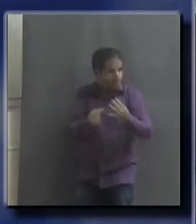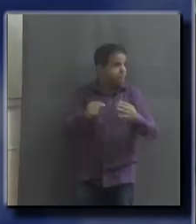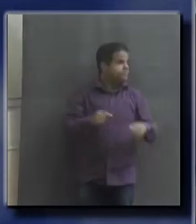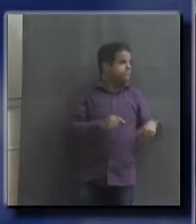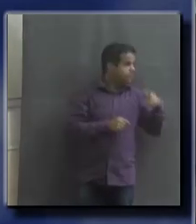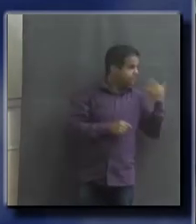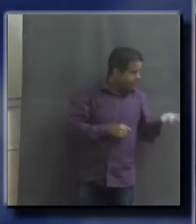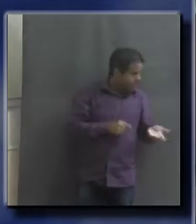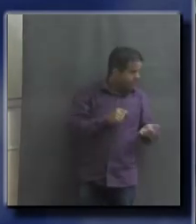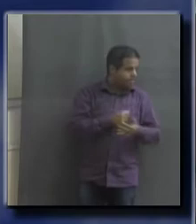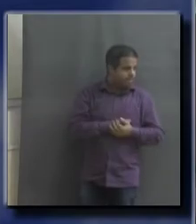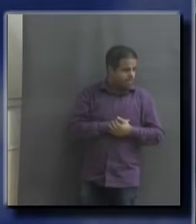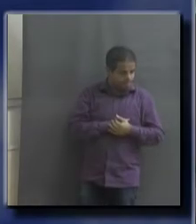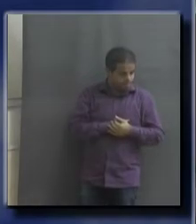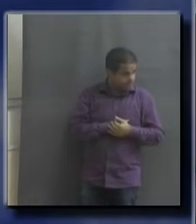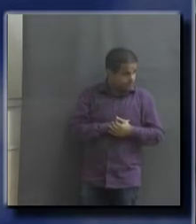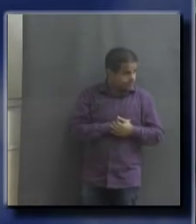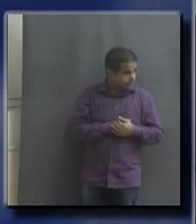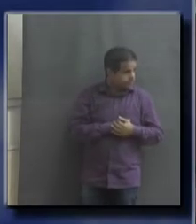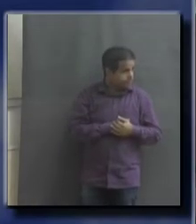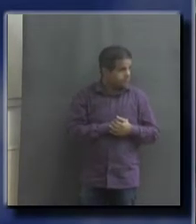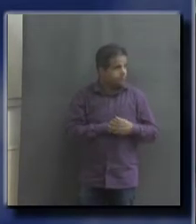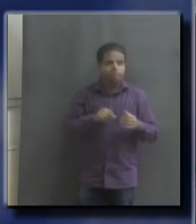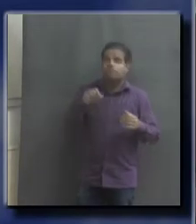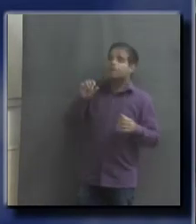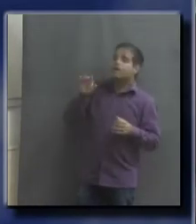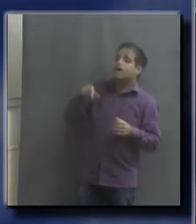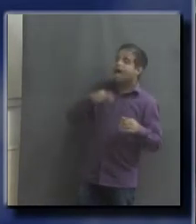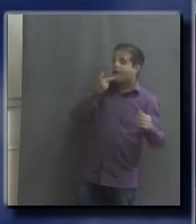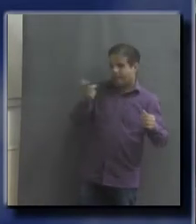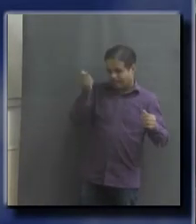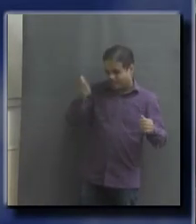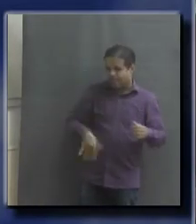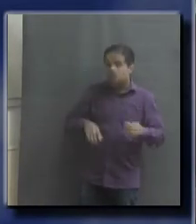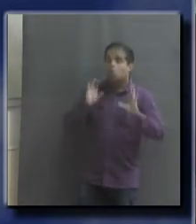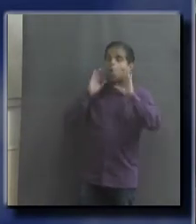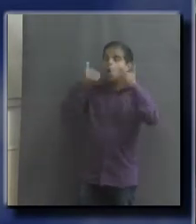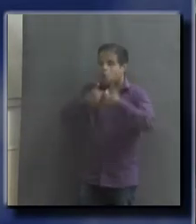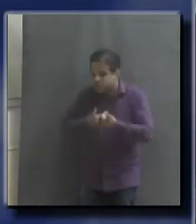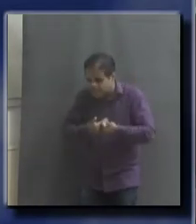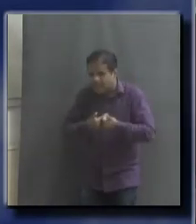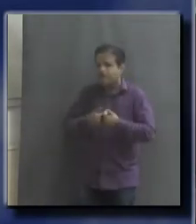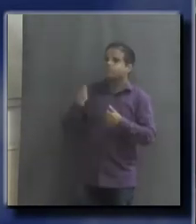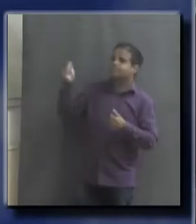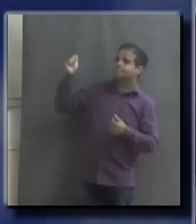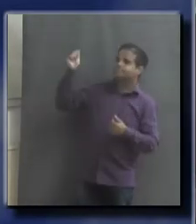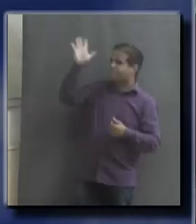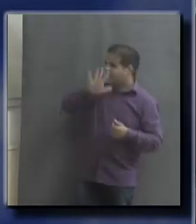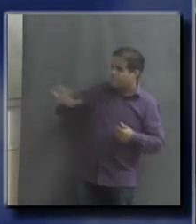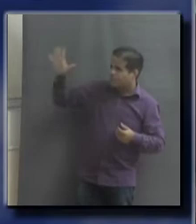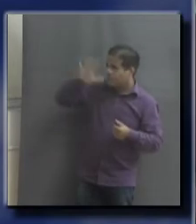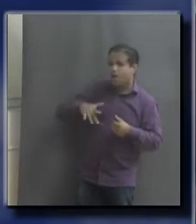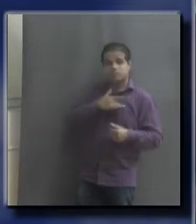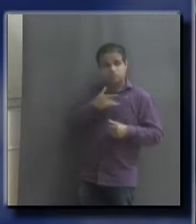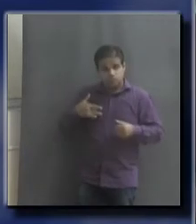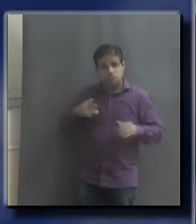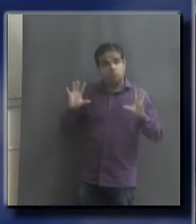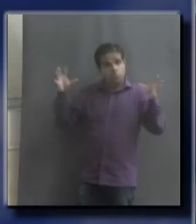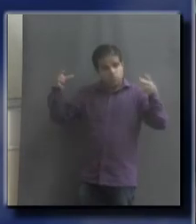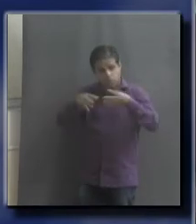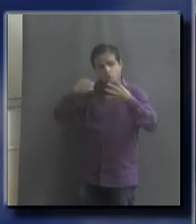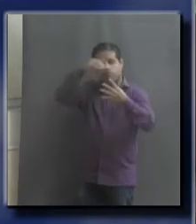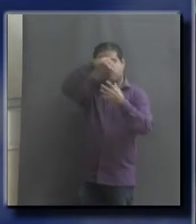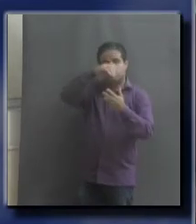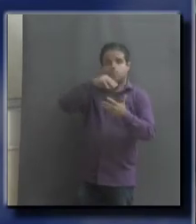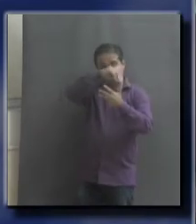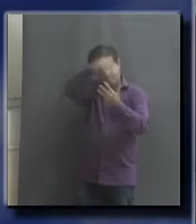pouco da onde veio isso, né? E ela cita o Conselho Nacional de Saúde, tem aí a galera do MEC, tem o pessoal